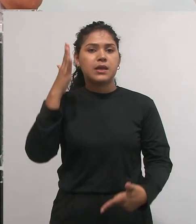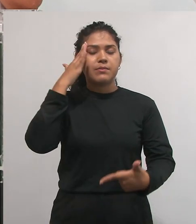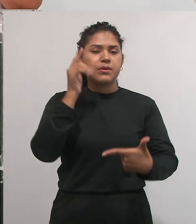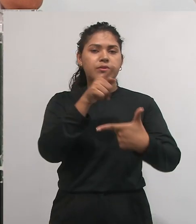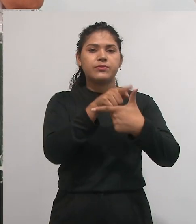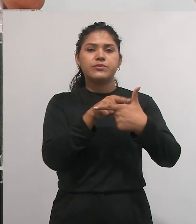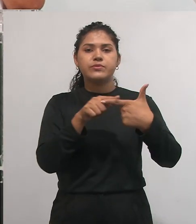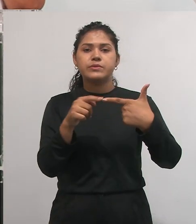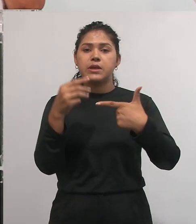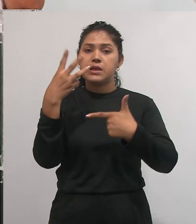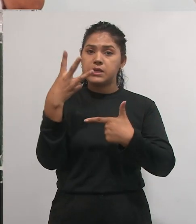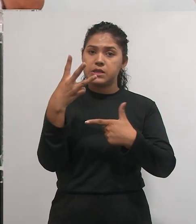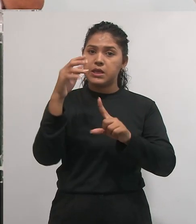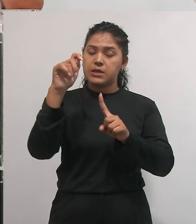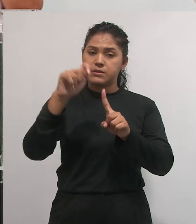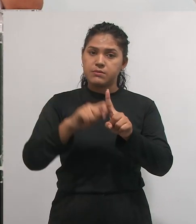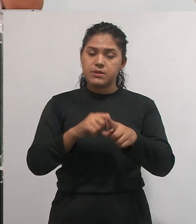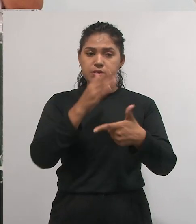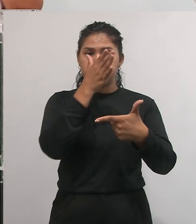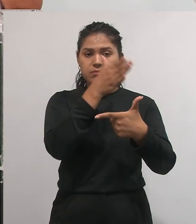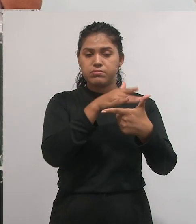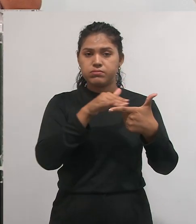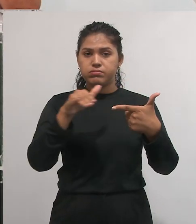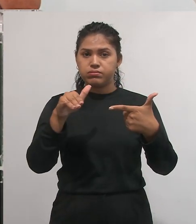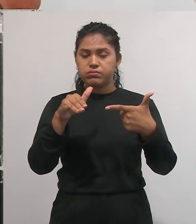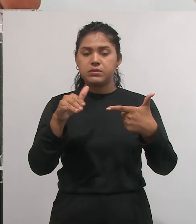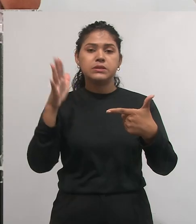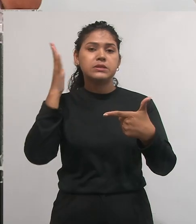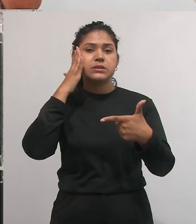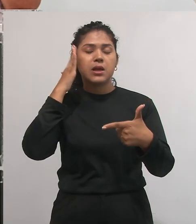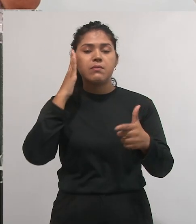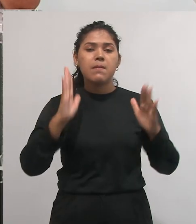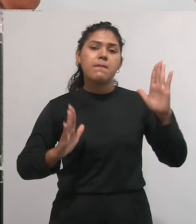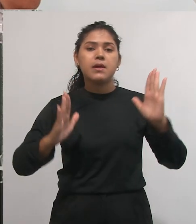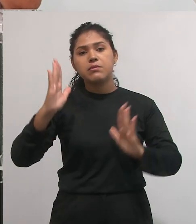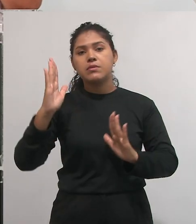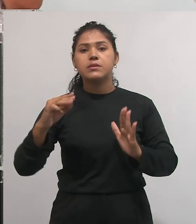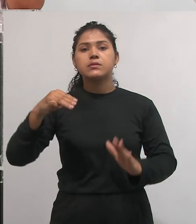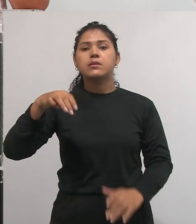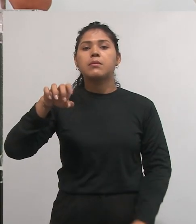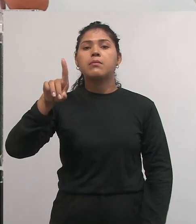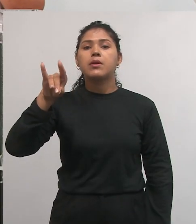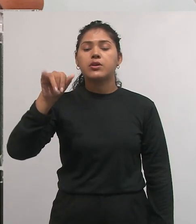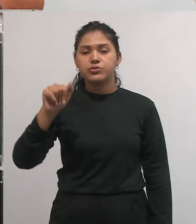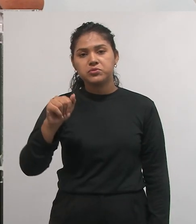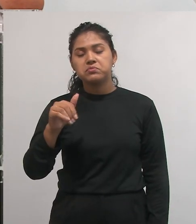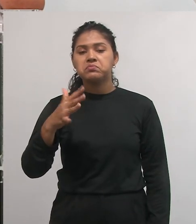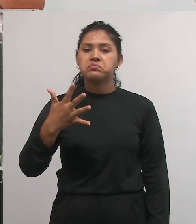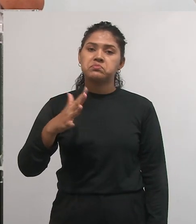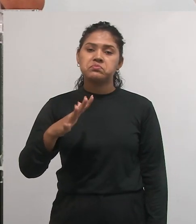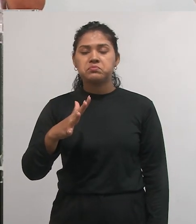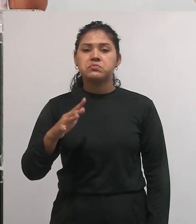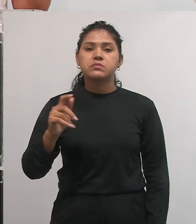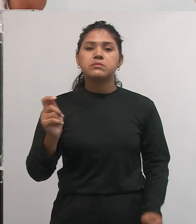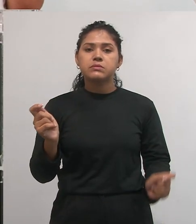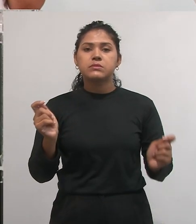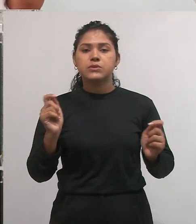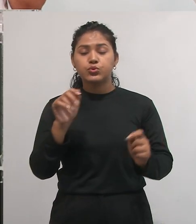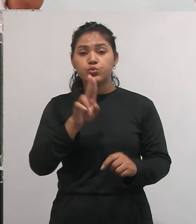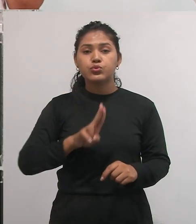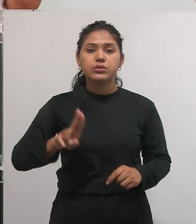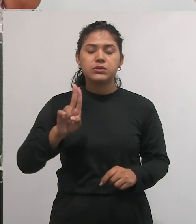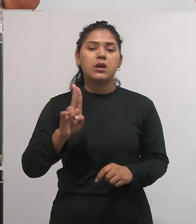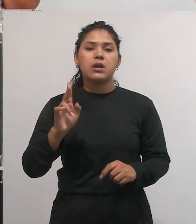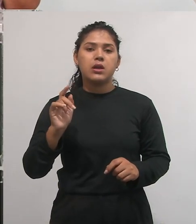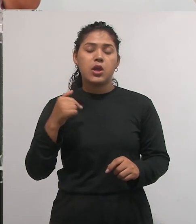3 meses e faço essa análise para identificar a média, quanto é o meu percentual nessa média